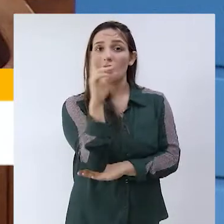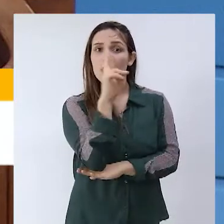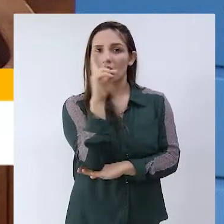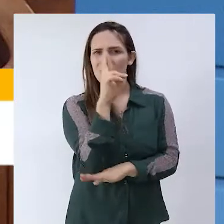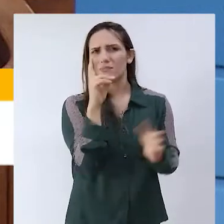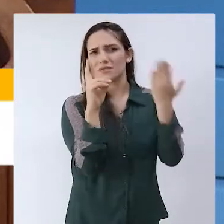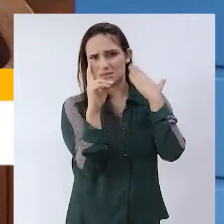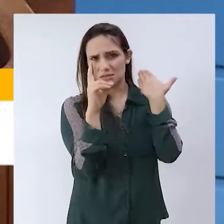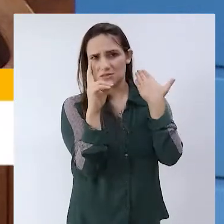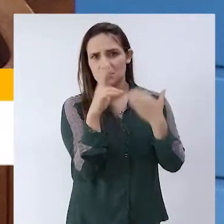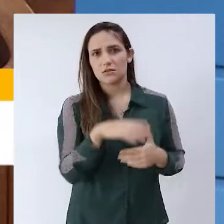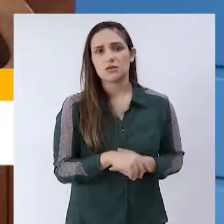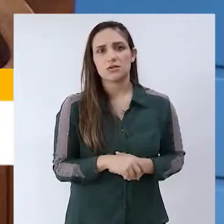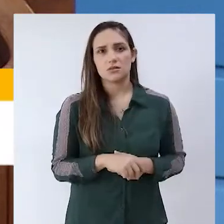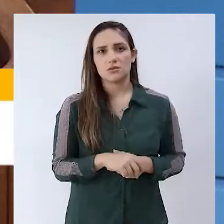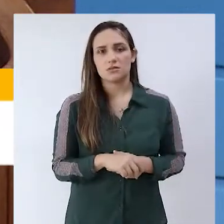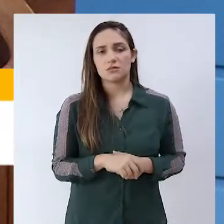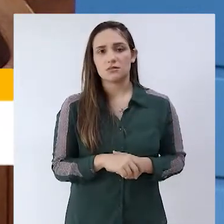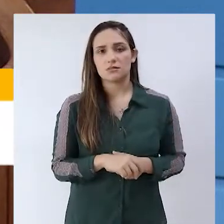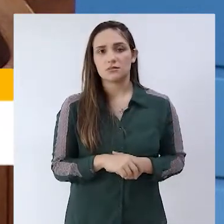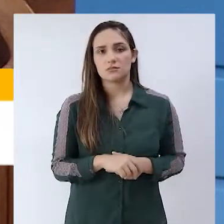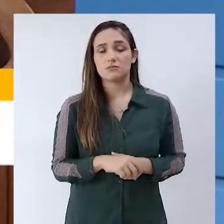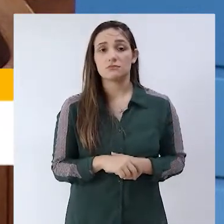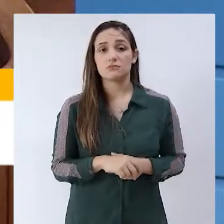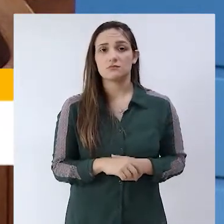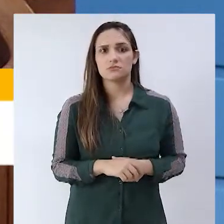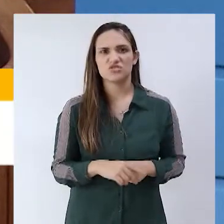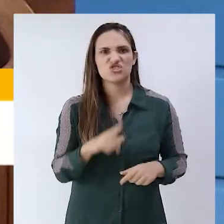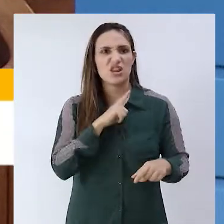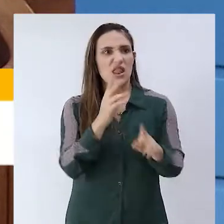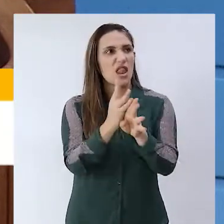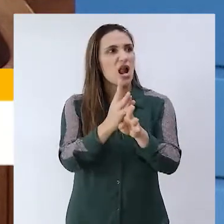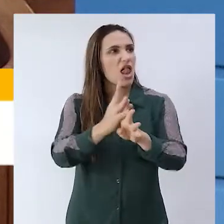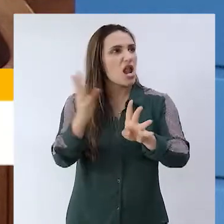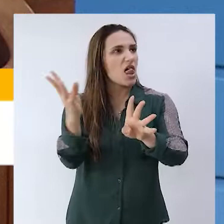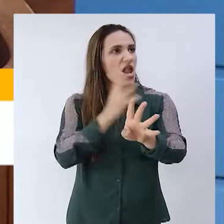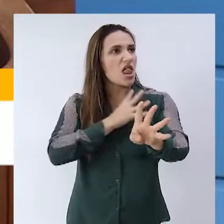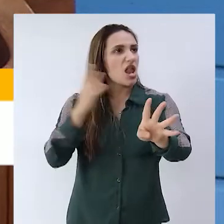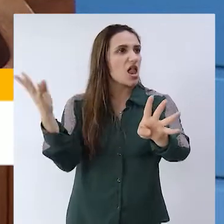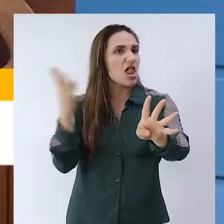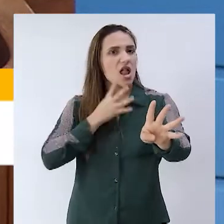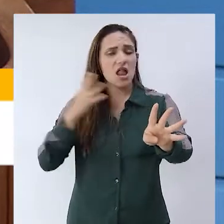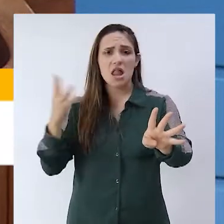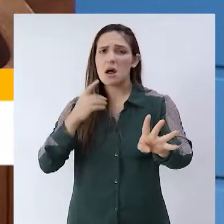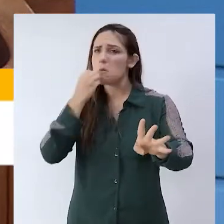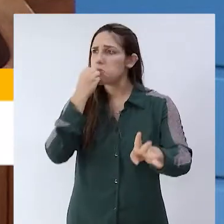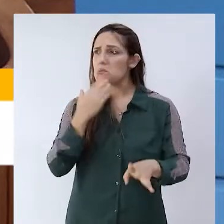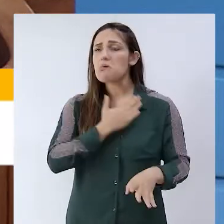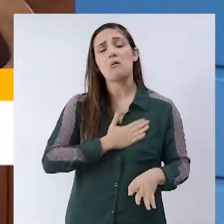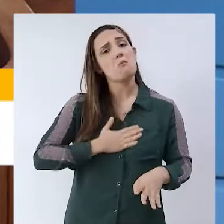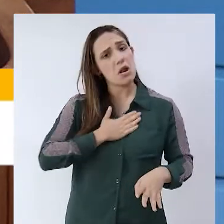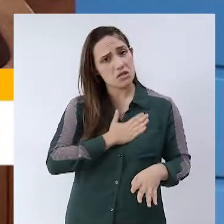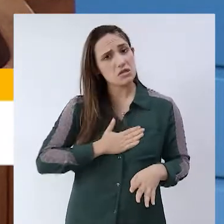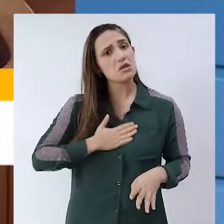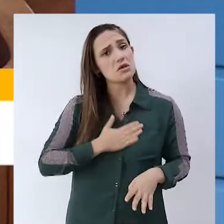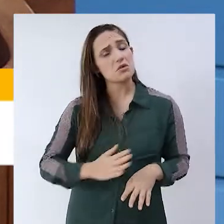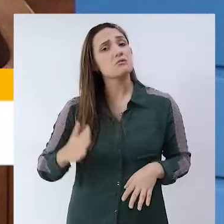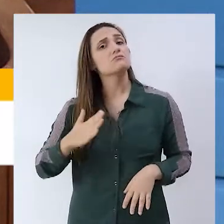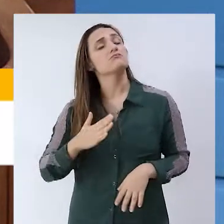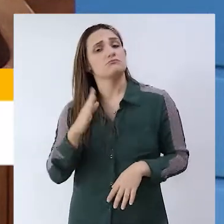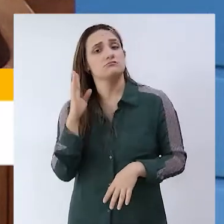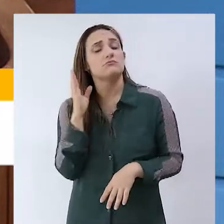R$1 naquela época e você tinha fila naquele restaurante. Era um lugar agradável, um